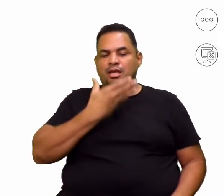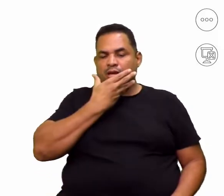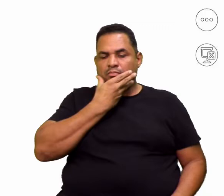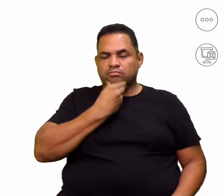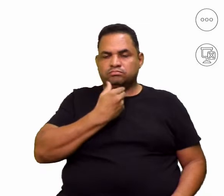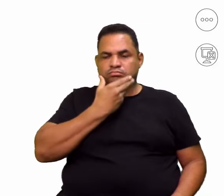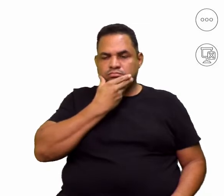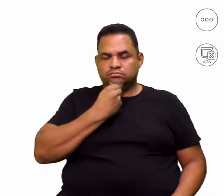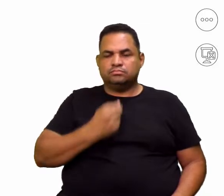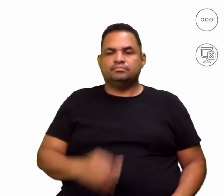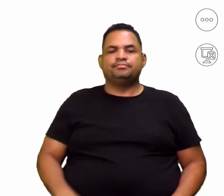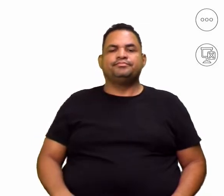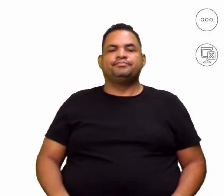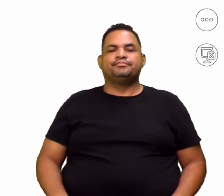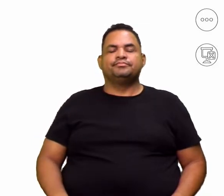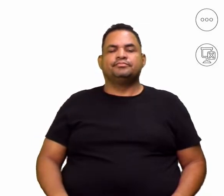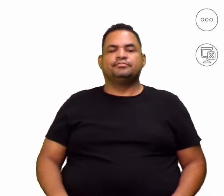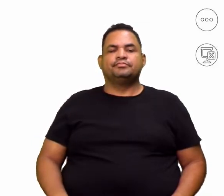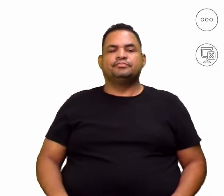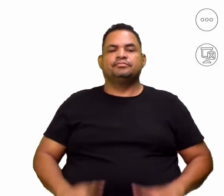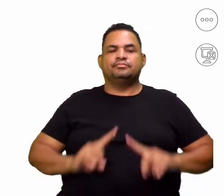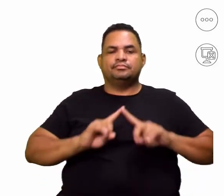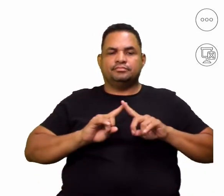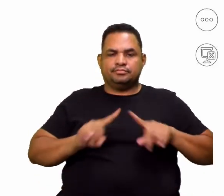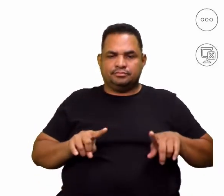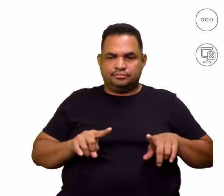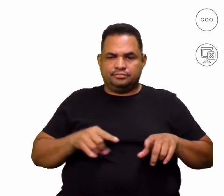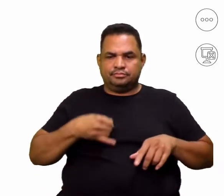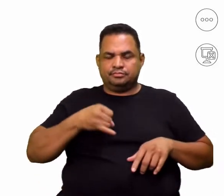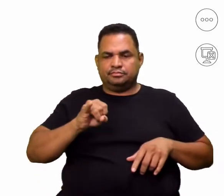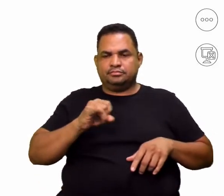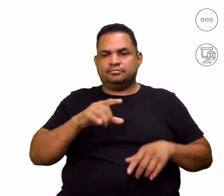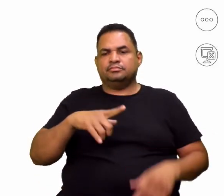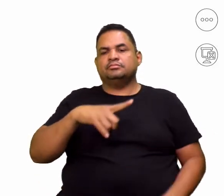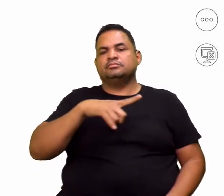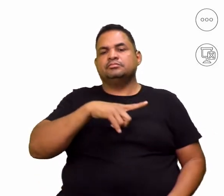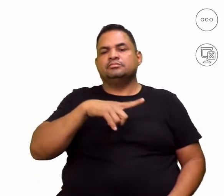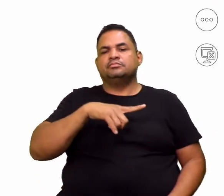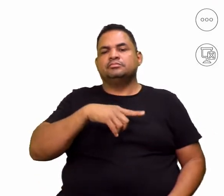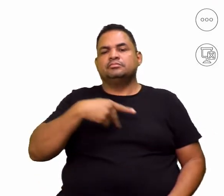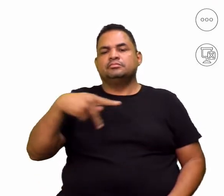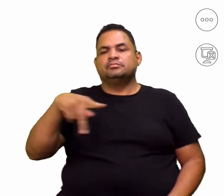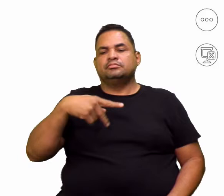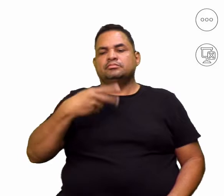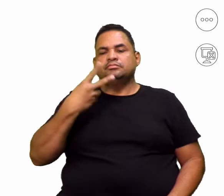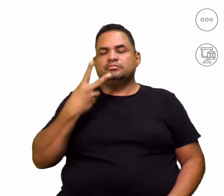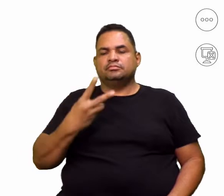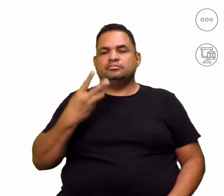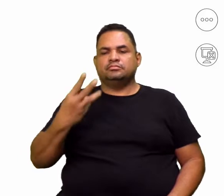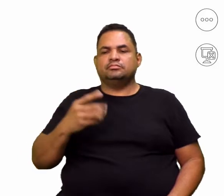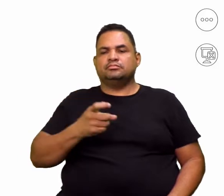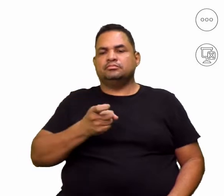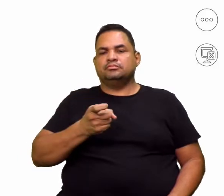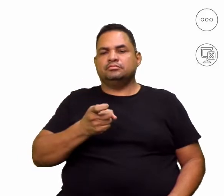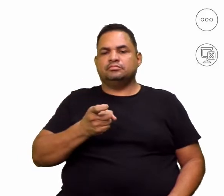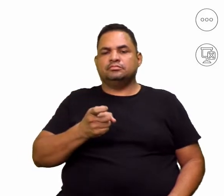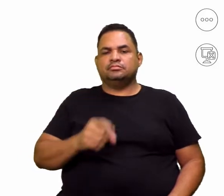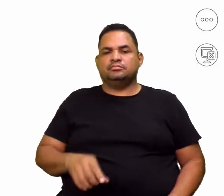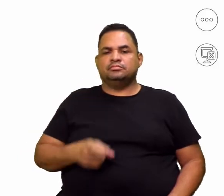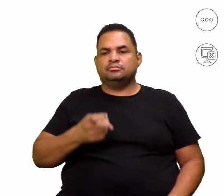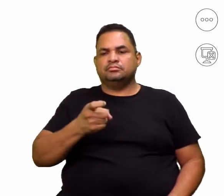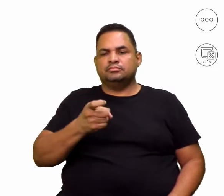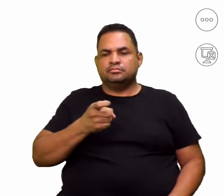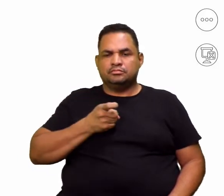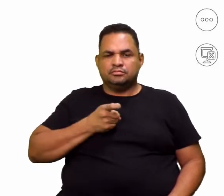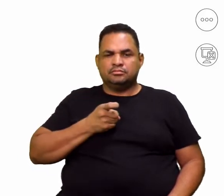macho, tá? Mas se ele tiver lá no parzinho 23 um XX, se trata de